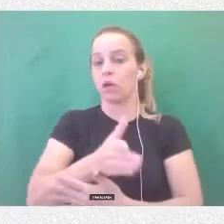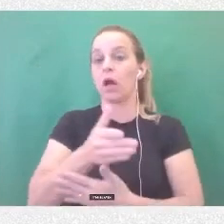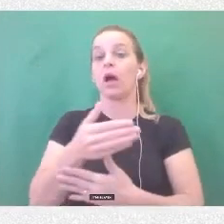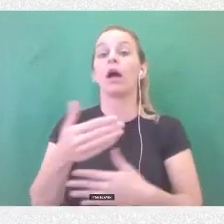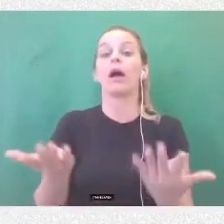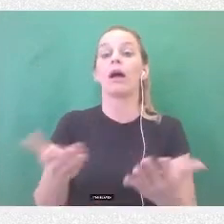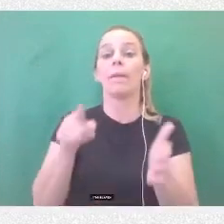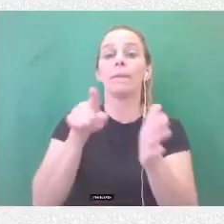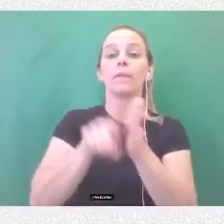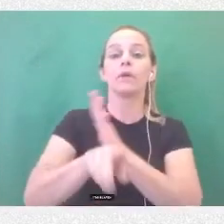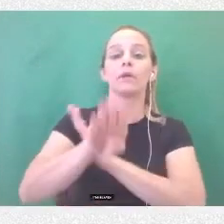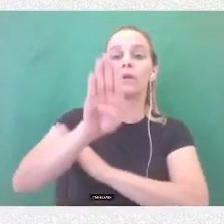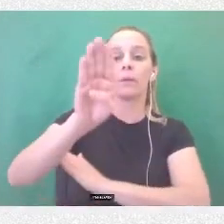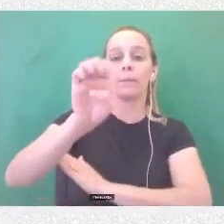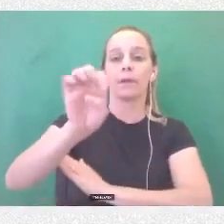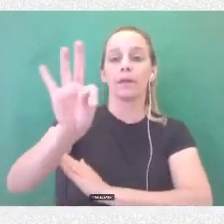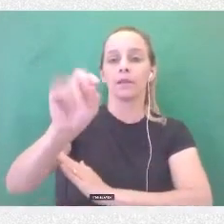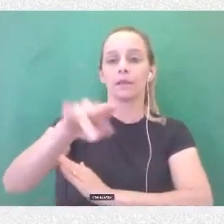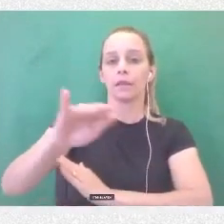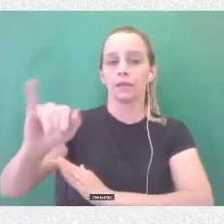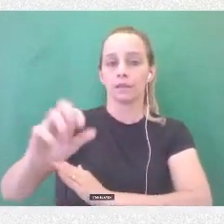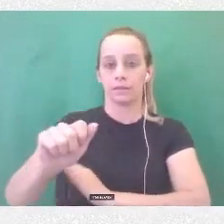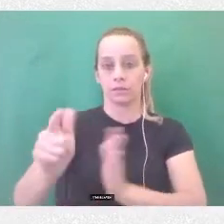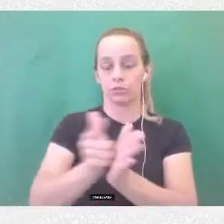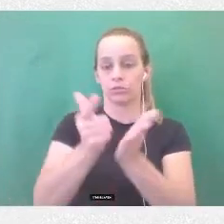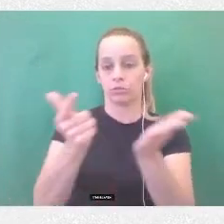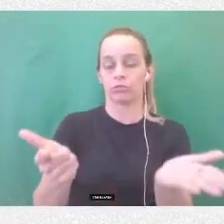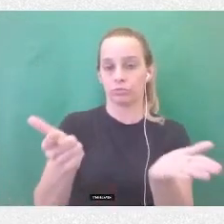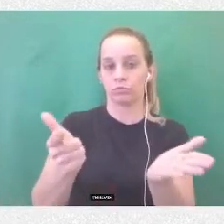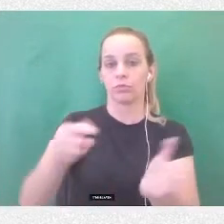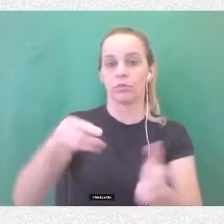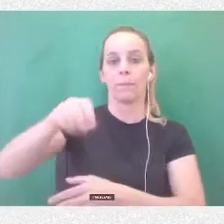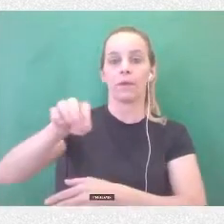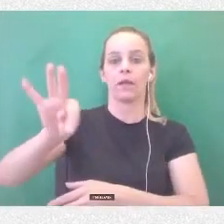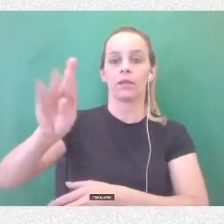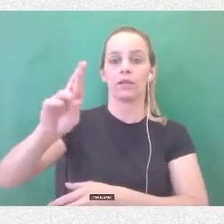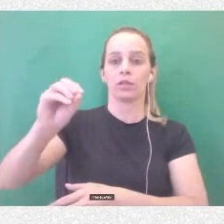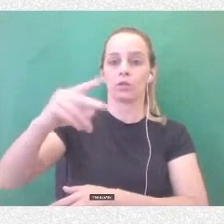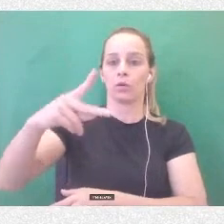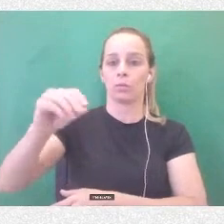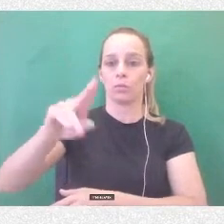é a Betânia, do Jornal Metrópolis. Dr. Regis?